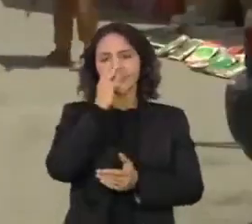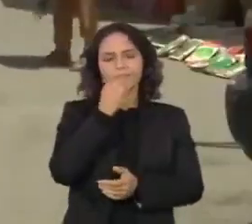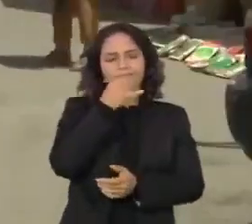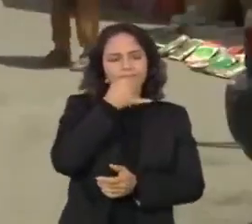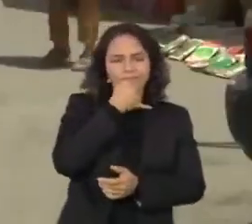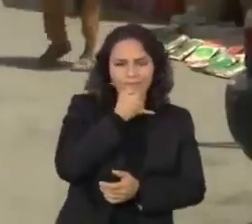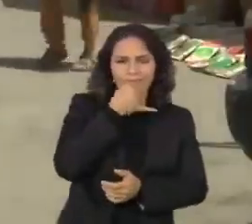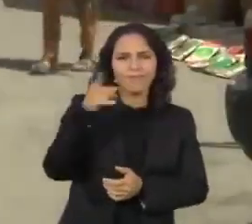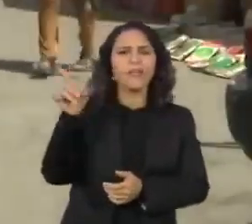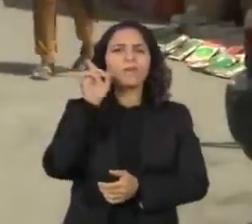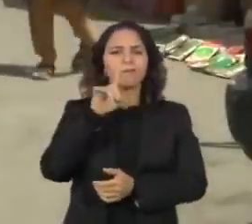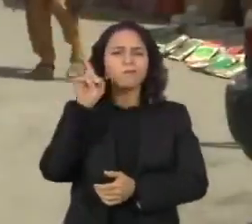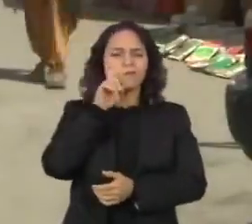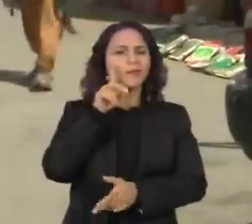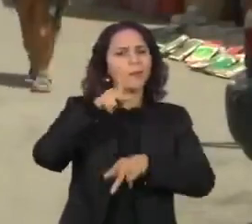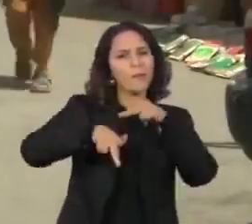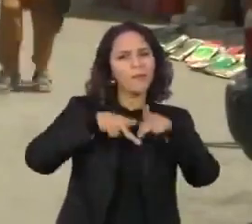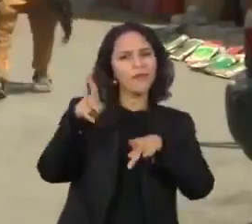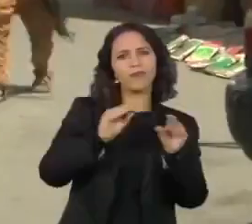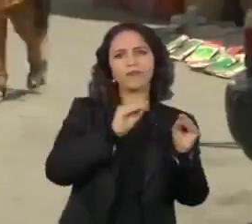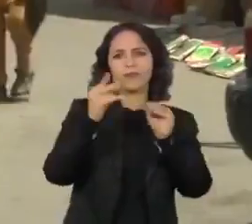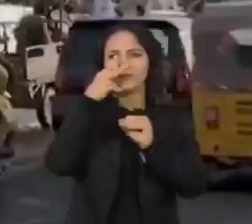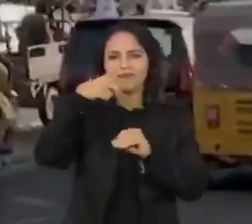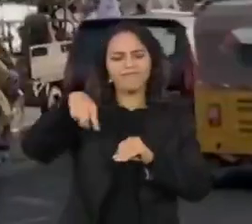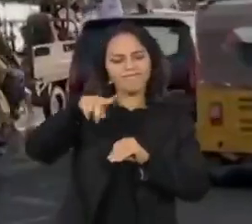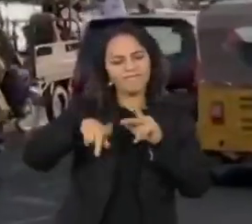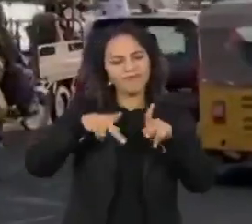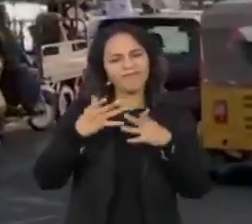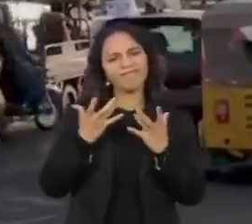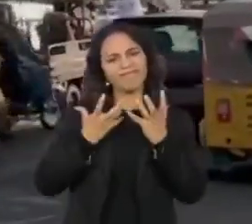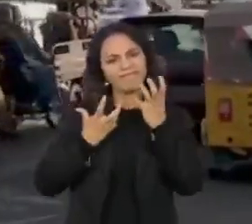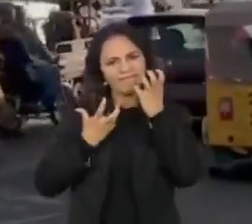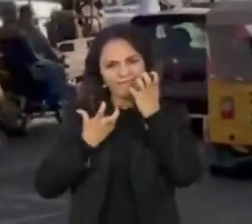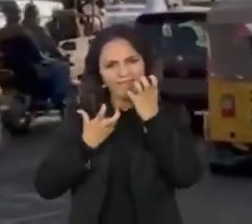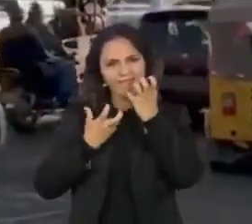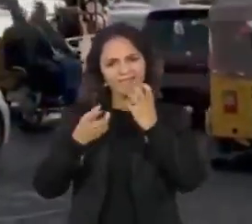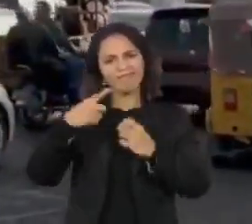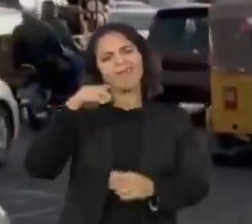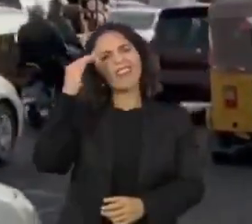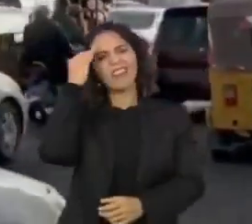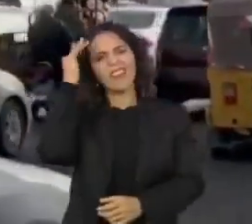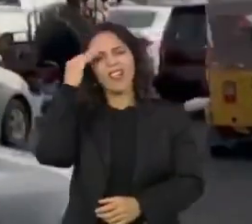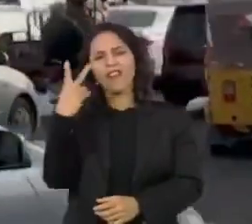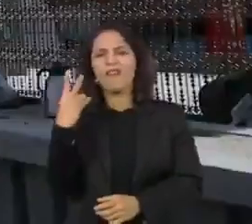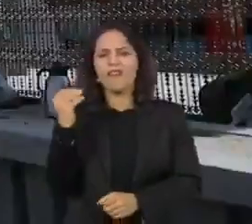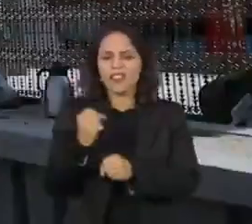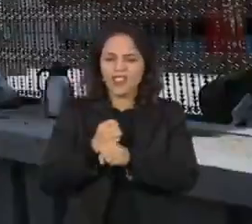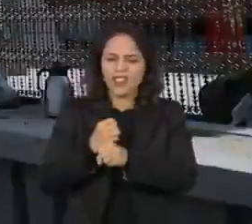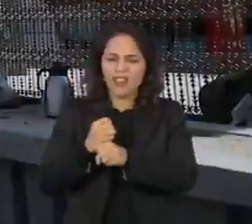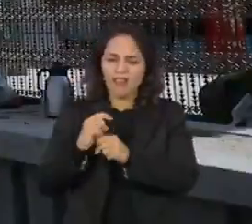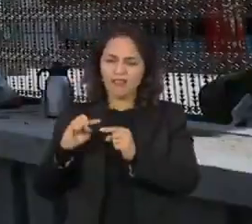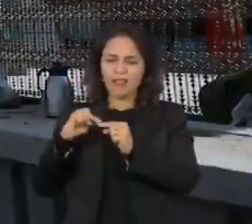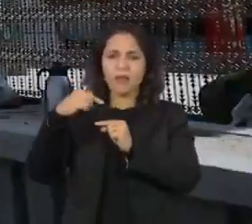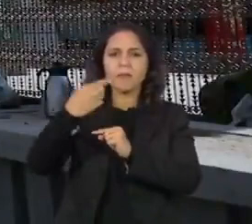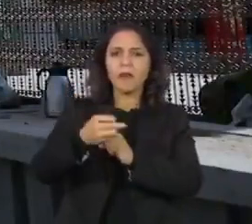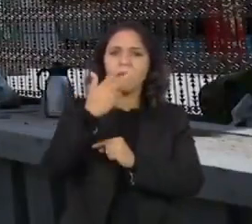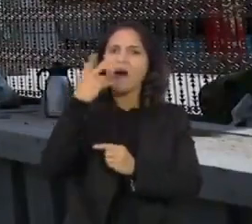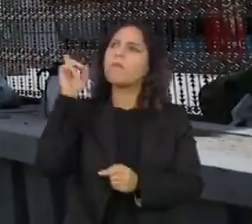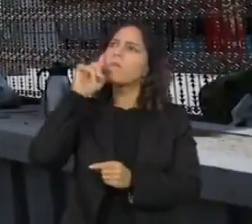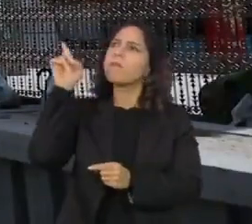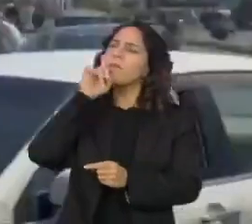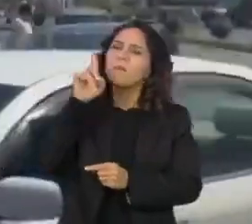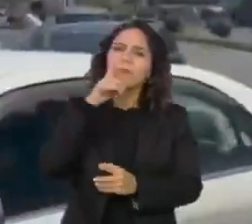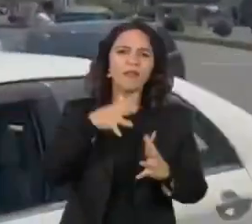dos Americanos o sentimento dos afegãos é de frustração a maioria entende que 20 anos depois os Estados